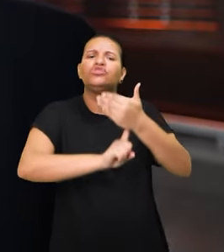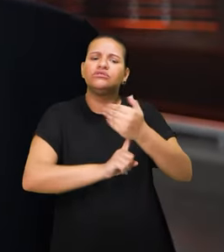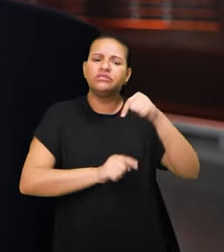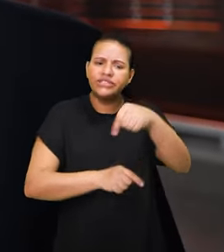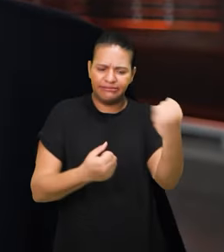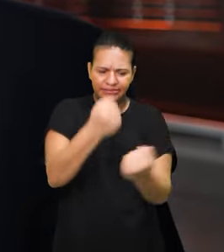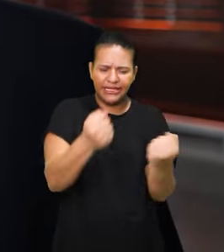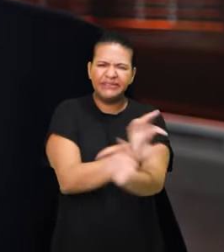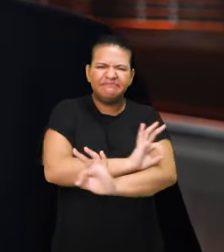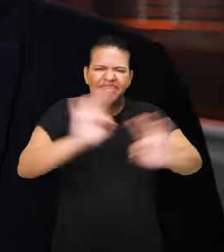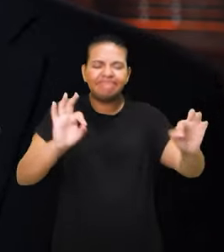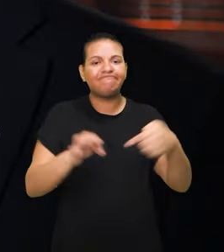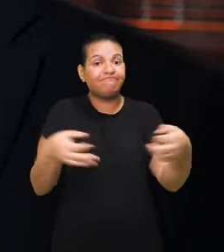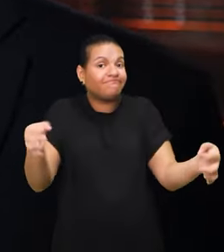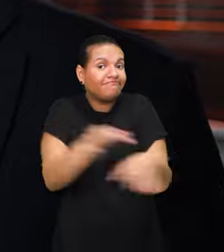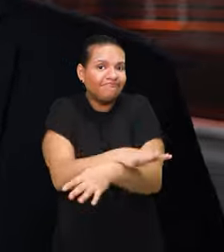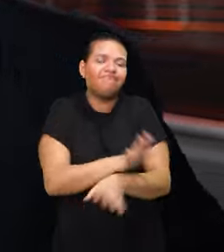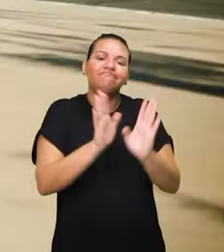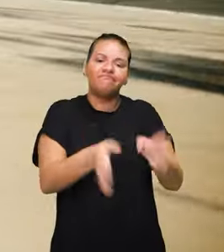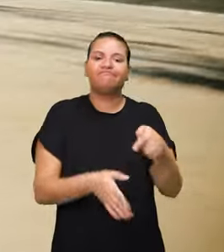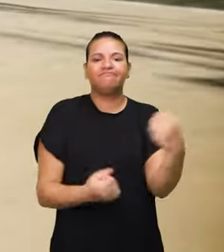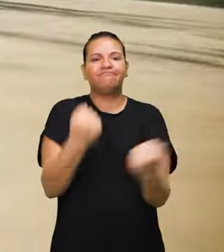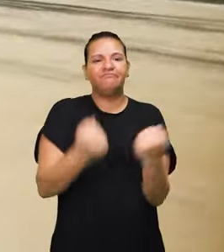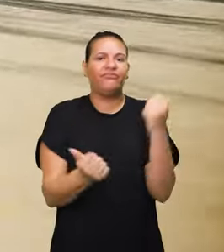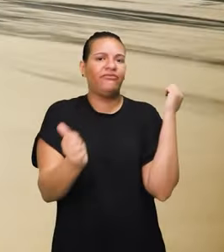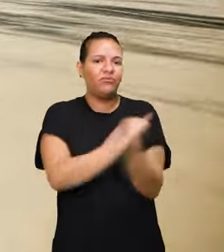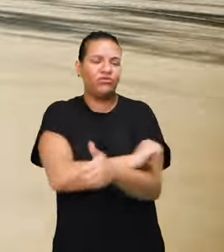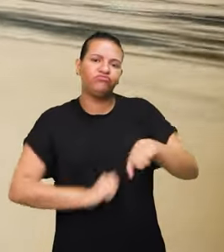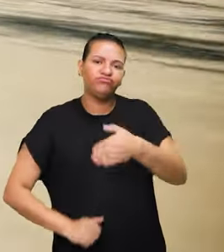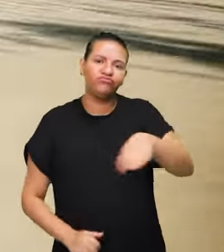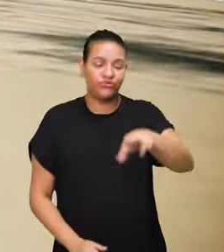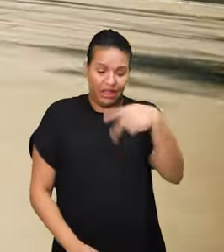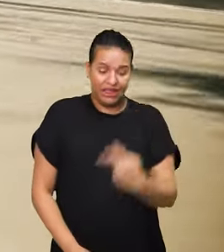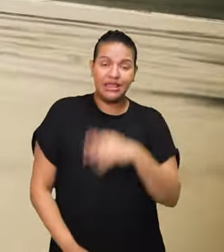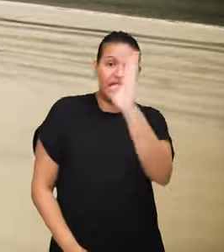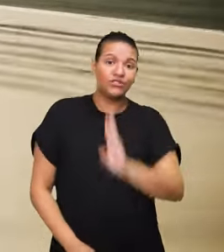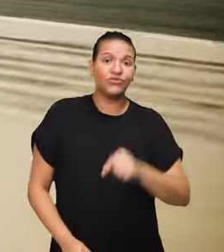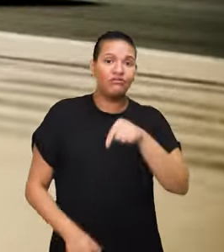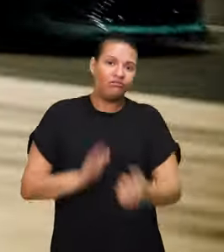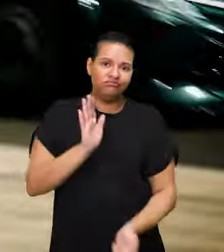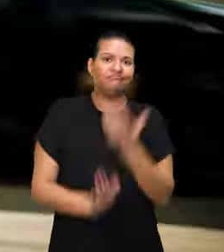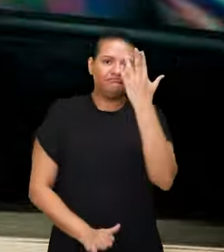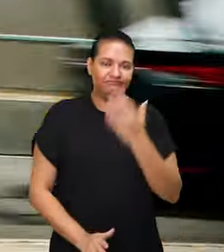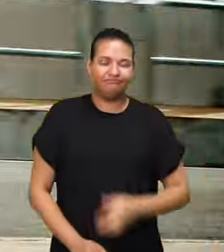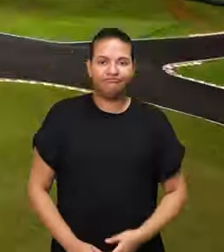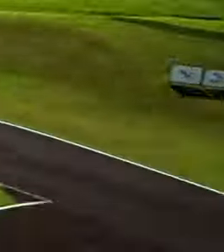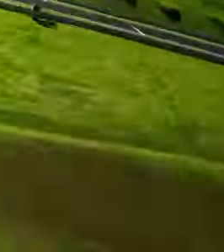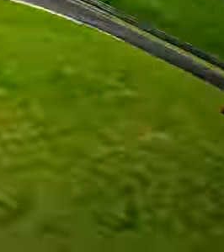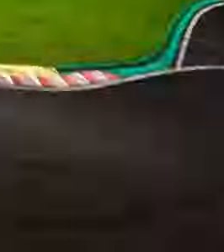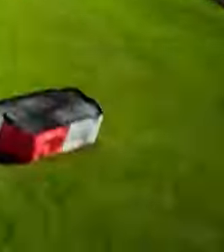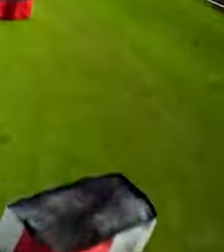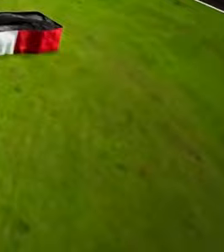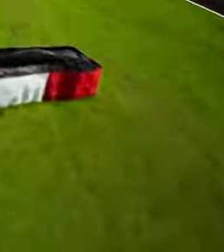tecnologia competência nós vamos exportar o que nós temos de mais concreto agora que é o nosso automobilismo que é a nossa indústria